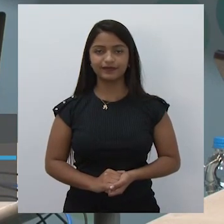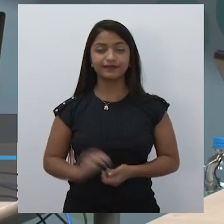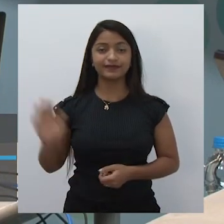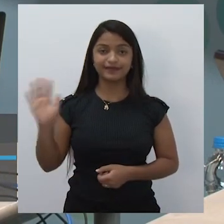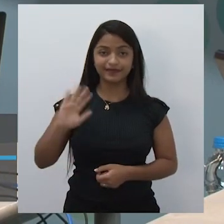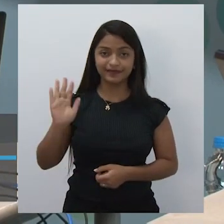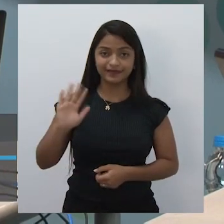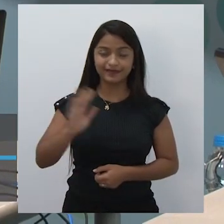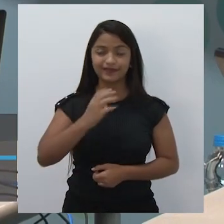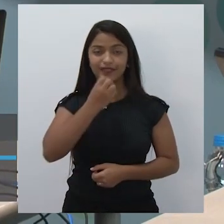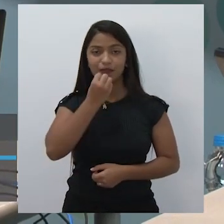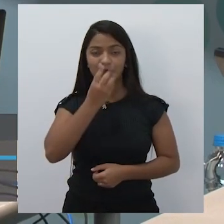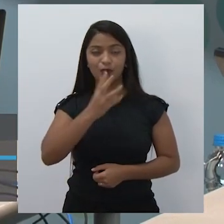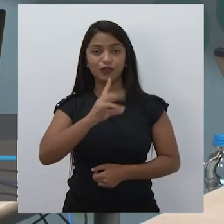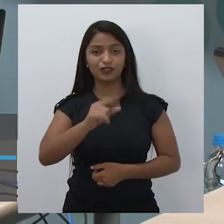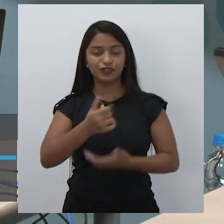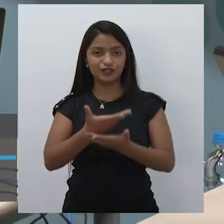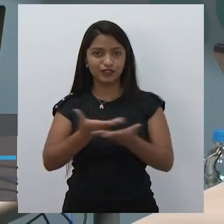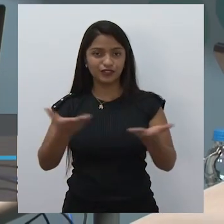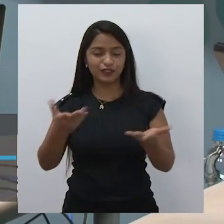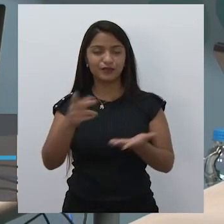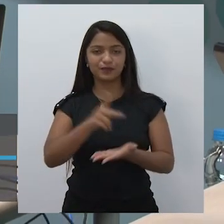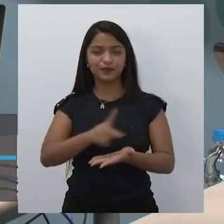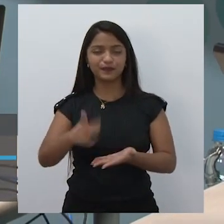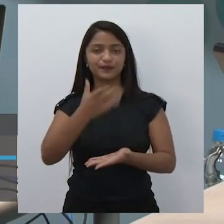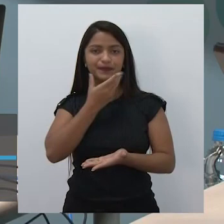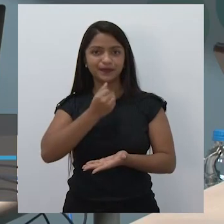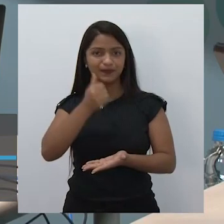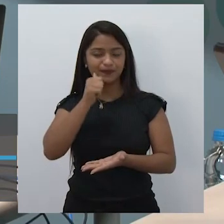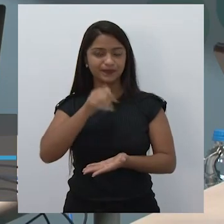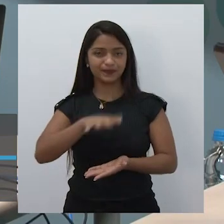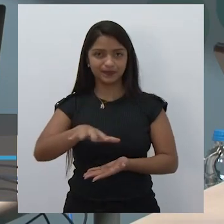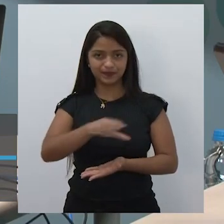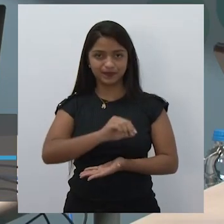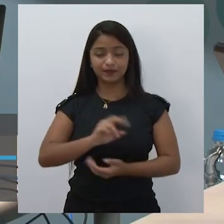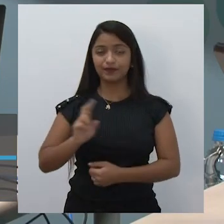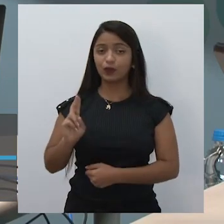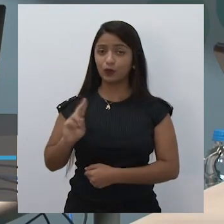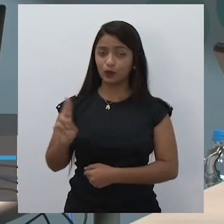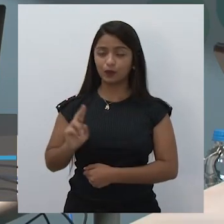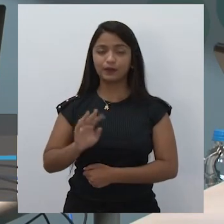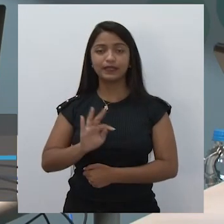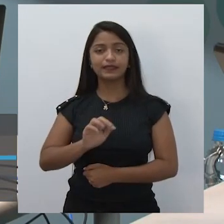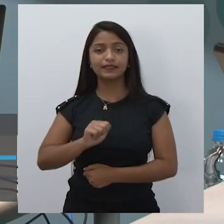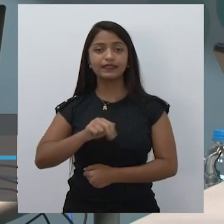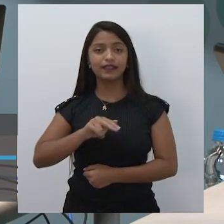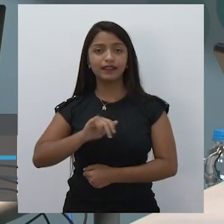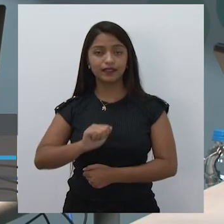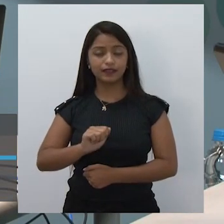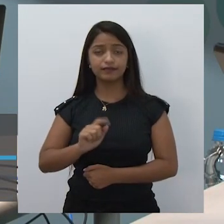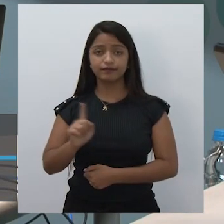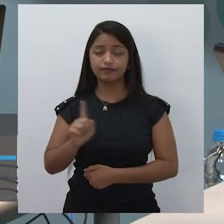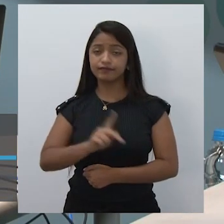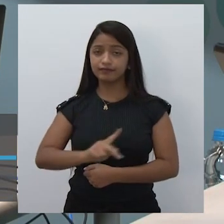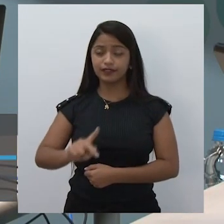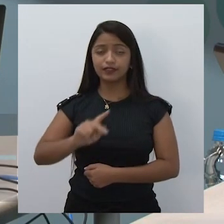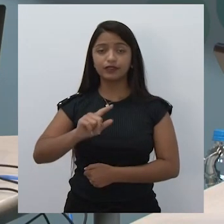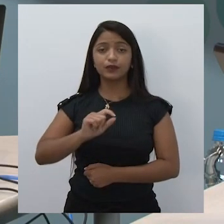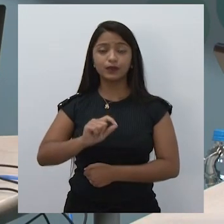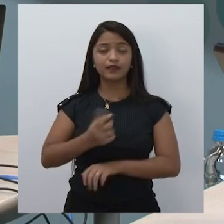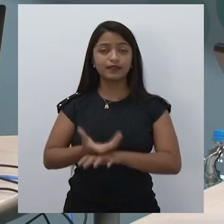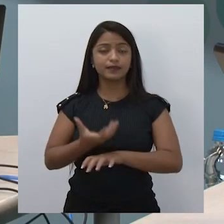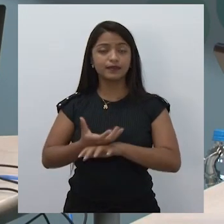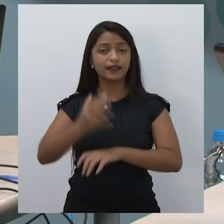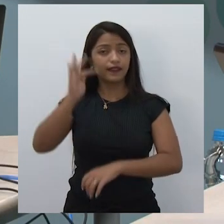Olá, bom dia, professores e professoras. Meu nome é Tânia, eu sou professora de filosofia,